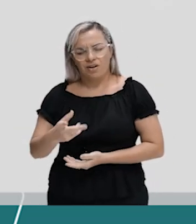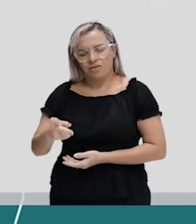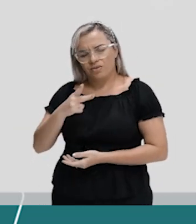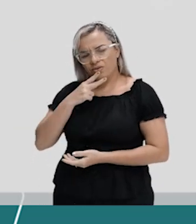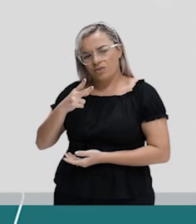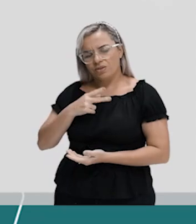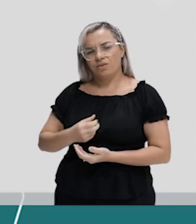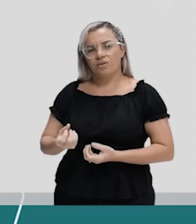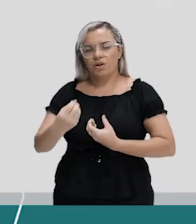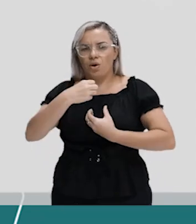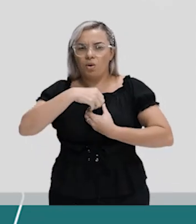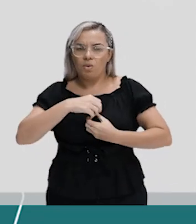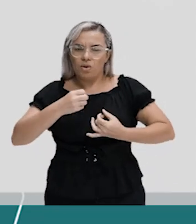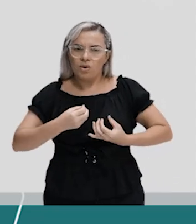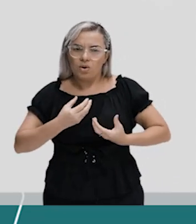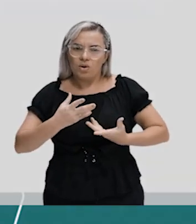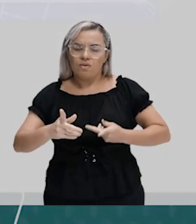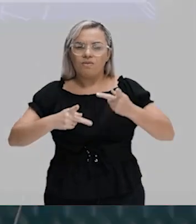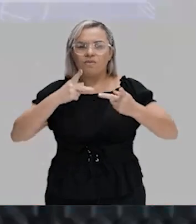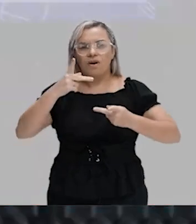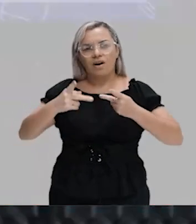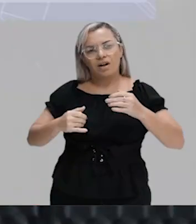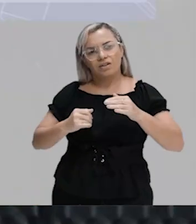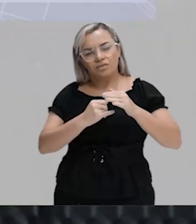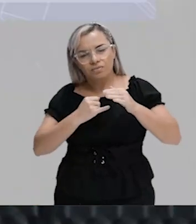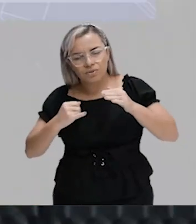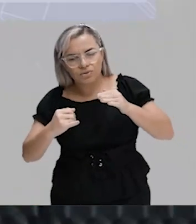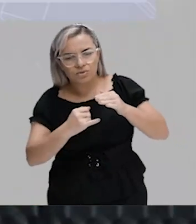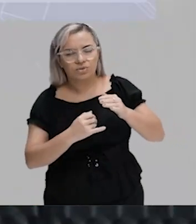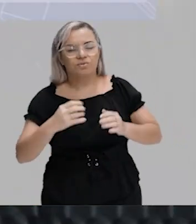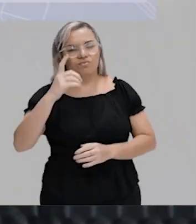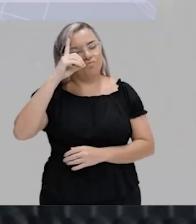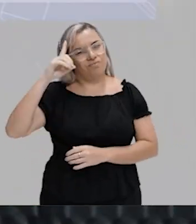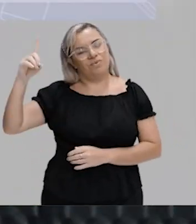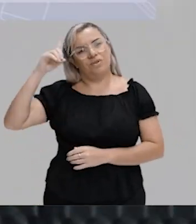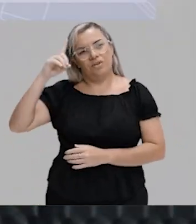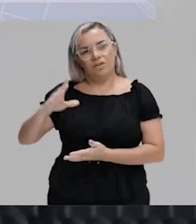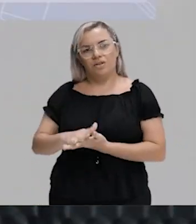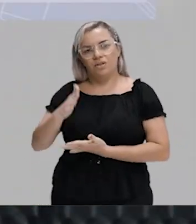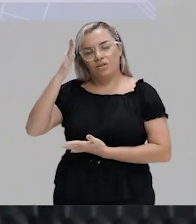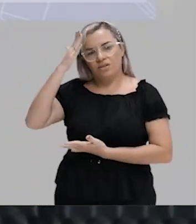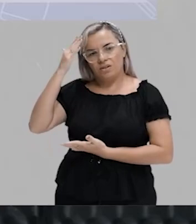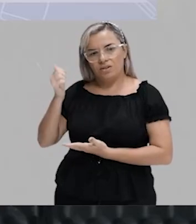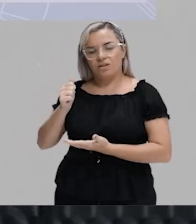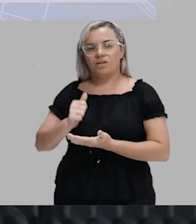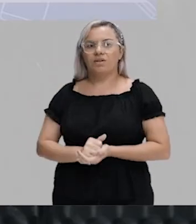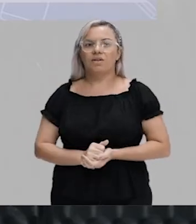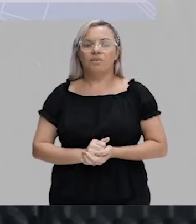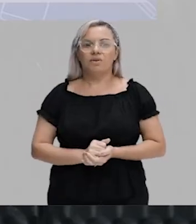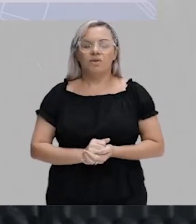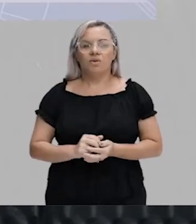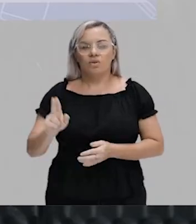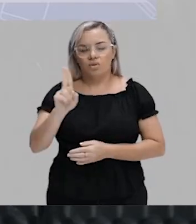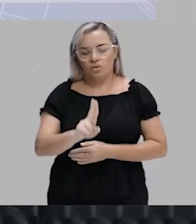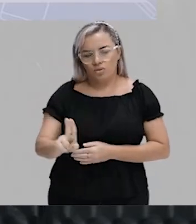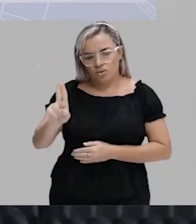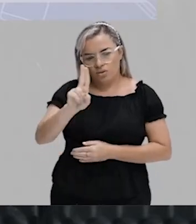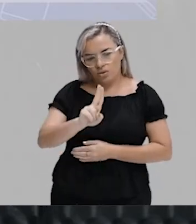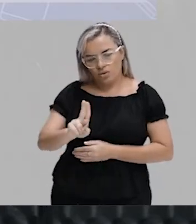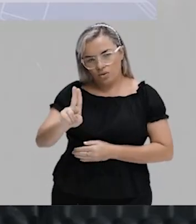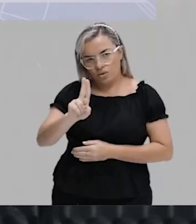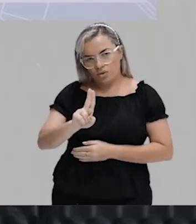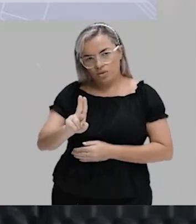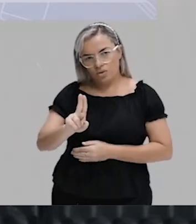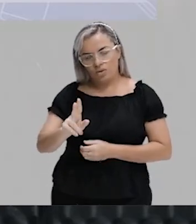do nosso jeito de falar no nosso dia a dia. Nós sabemos que nós temos um emprego correto dos pronomes, a colocação